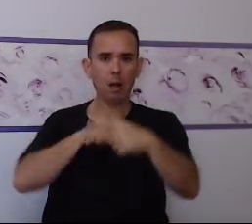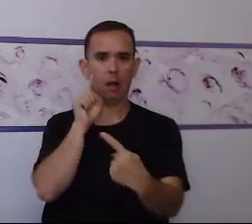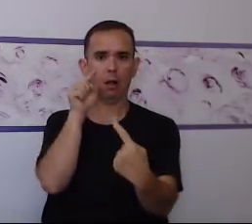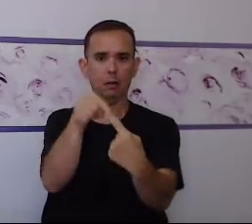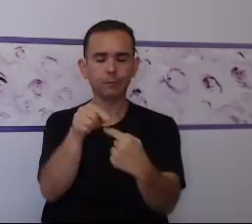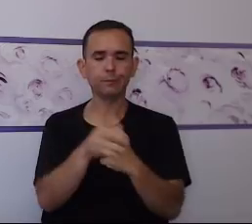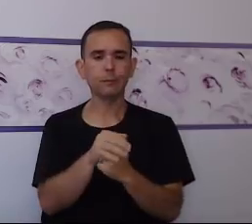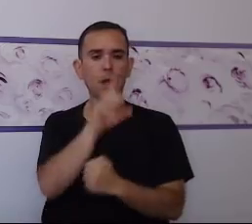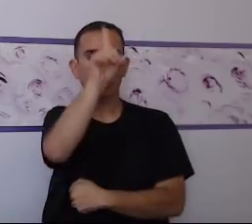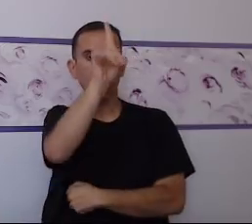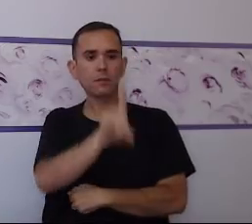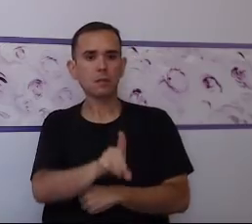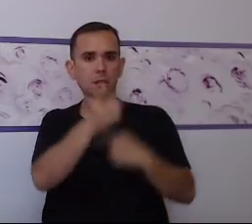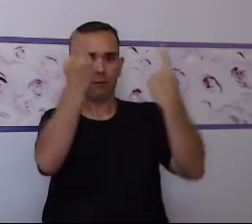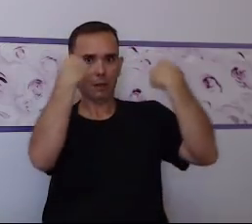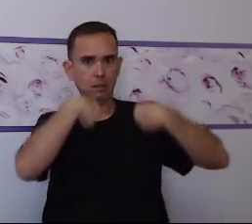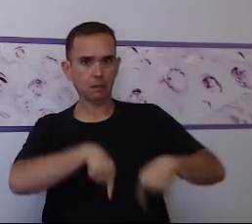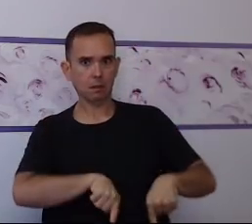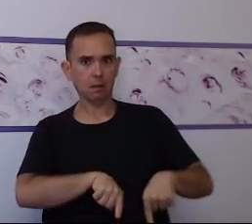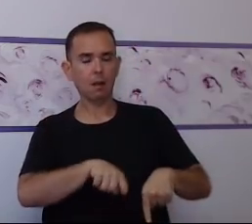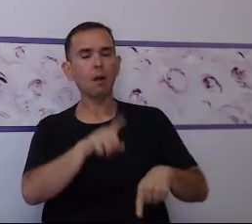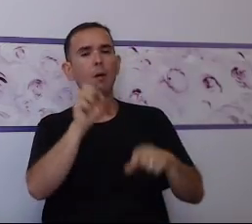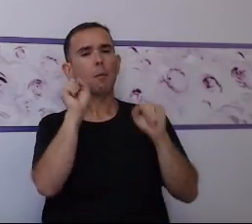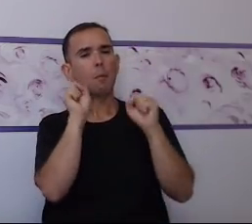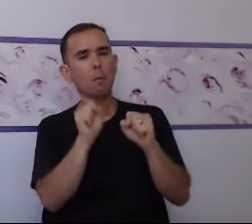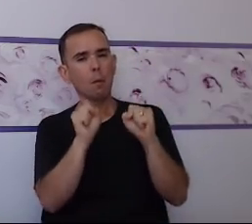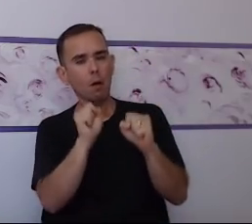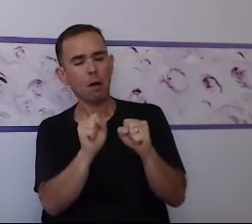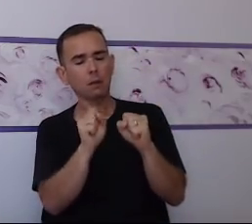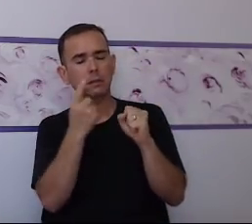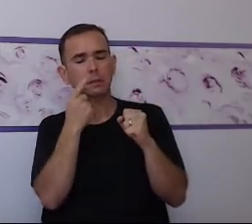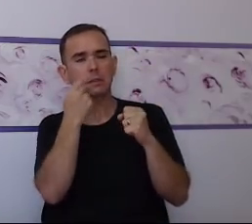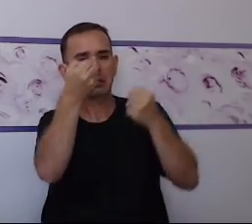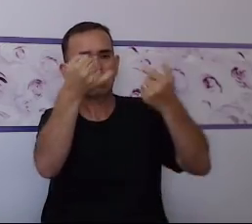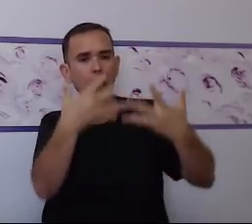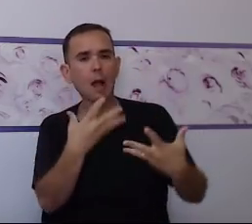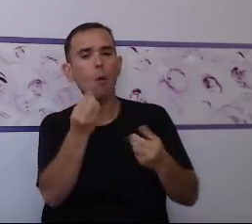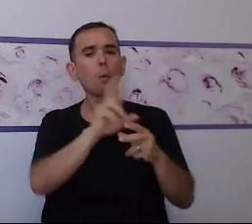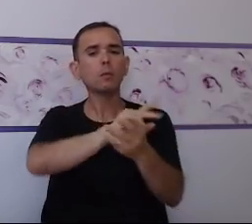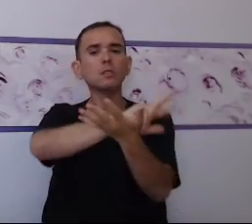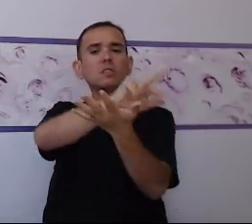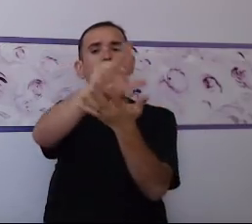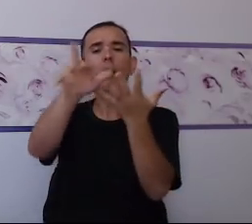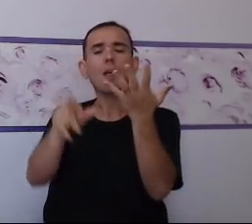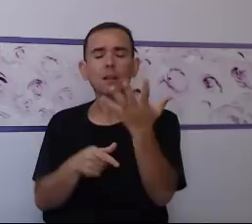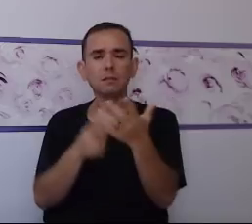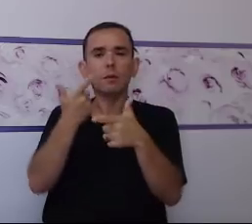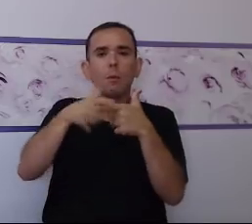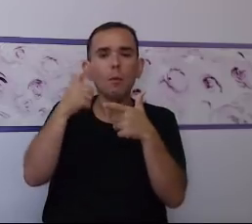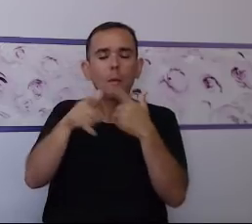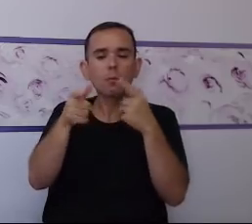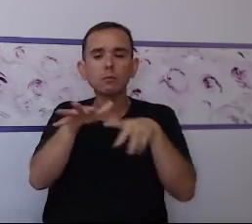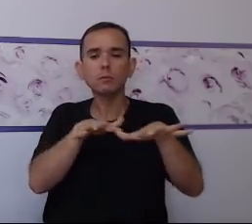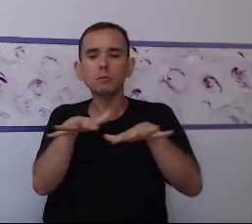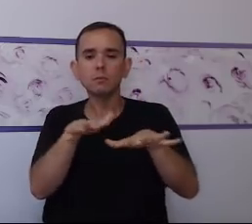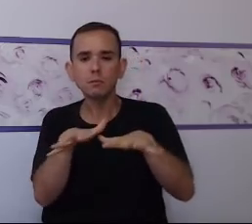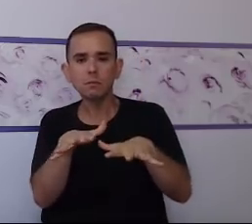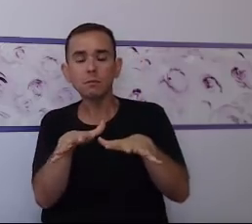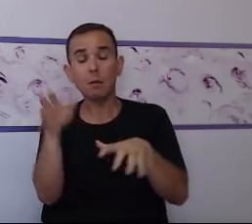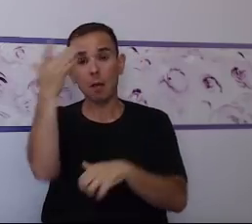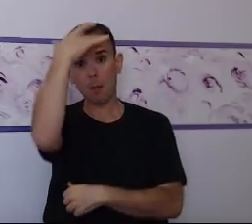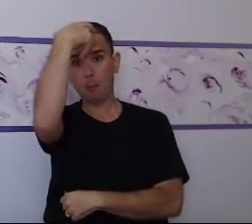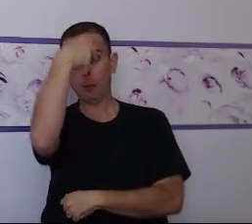A deficiência física, nós podemos definir como diferentes condições motoras que acarretam as